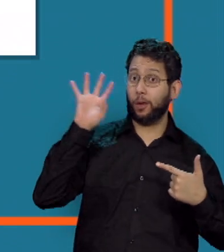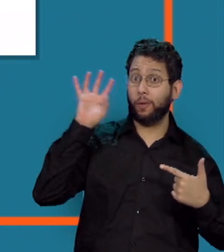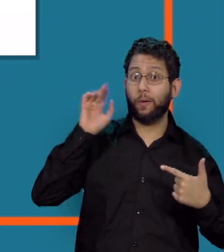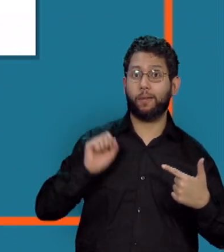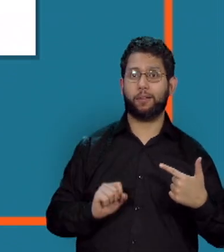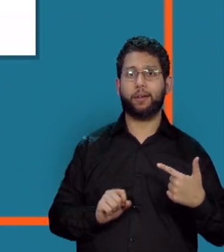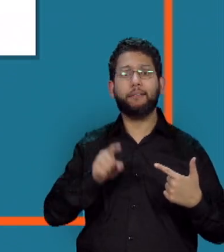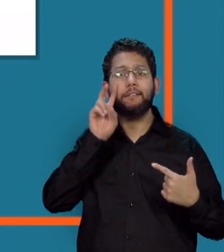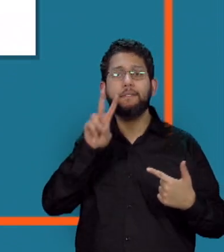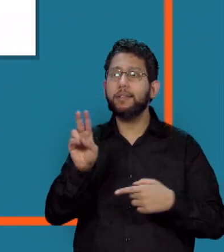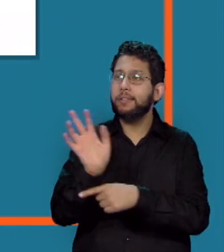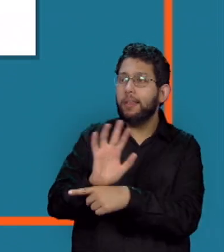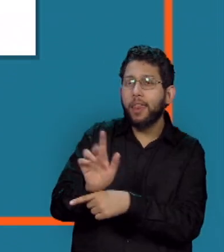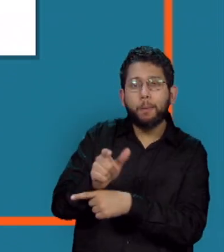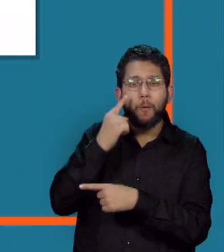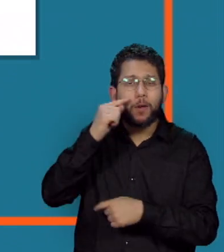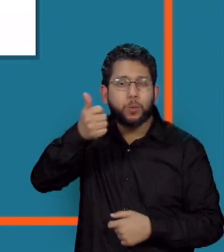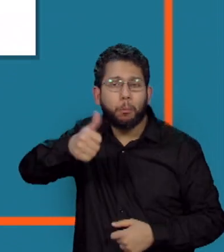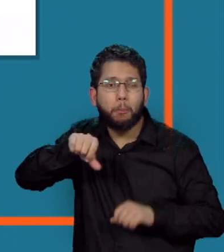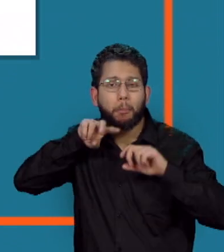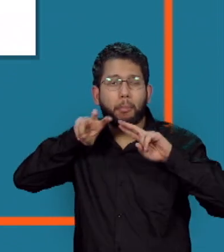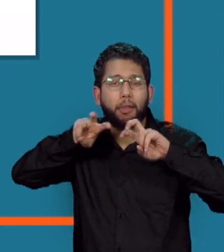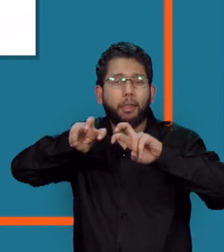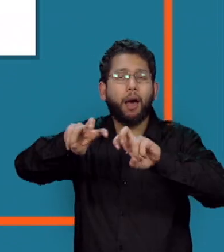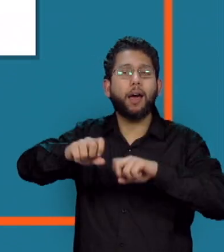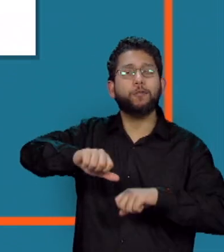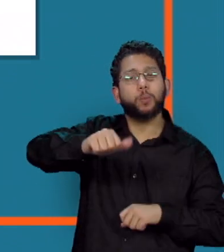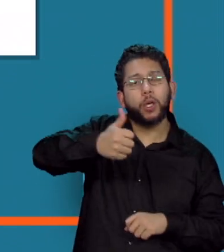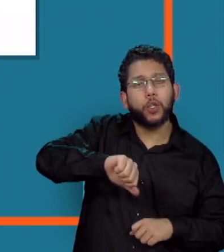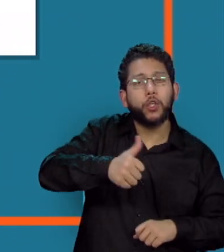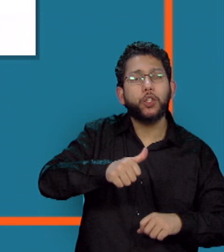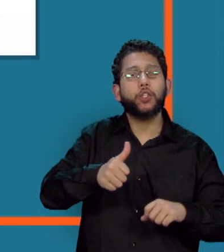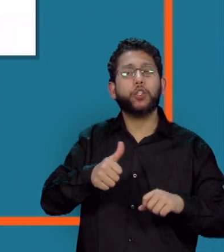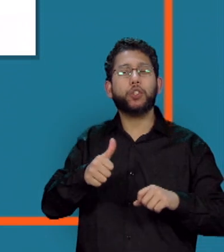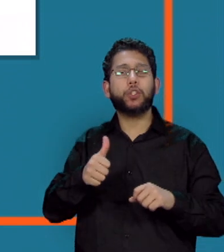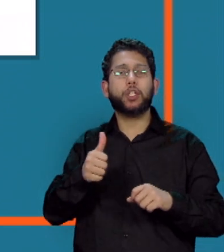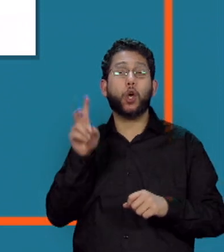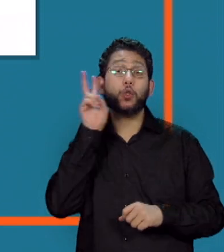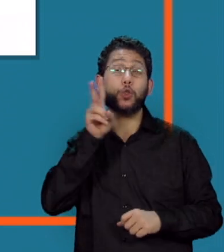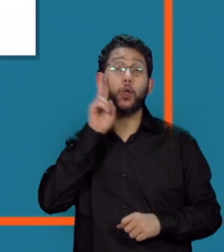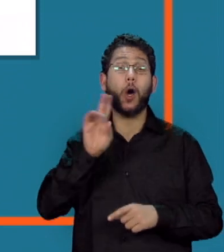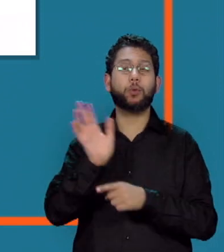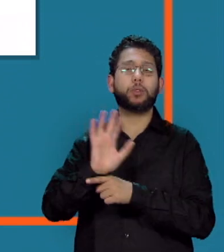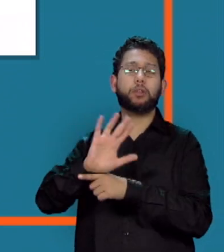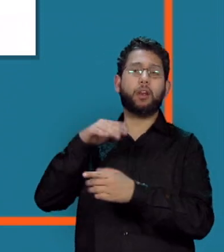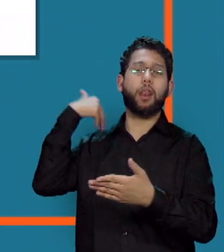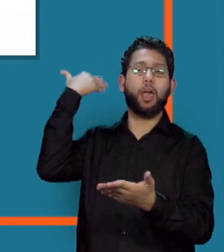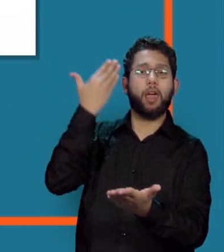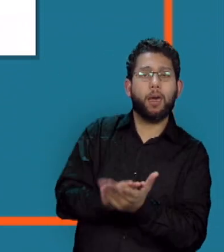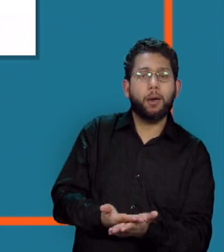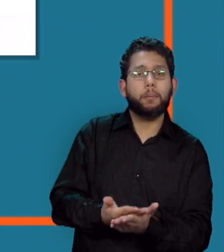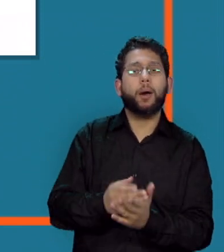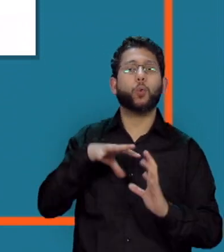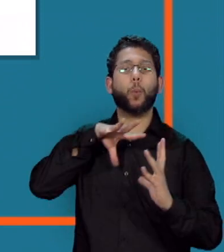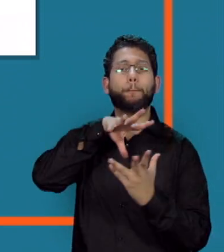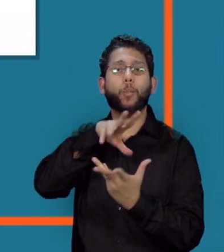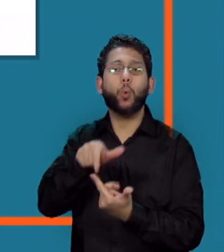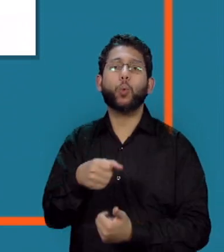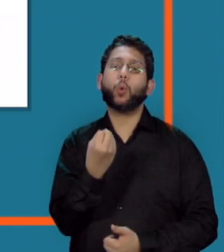análise de cinema, análise de filmes, crítica cinematográfica, história do cinema brasileiro e